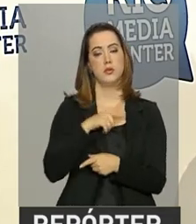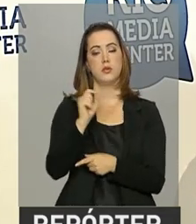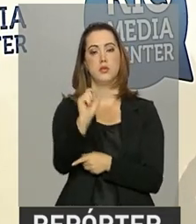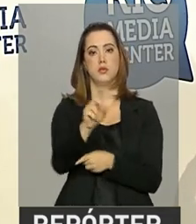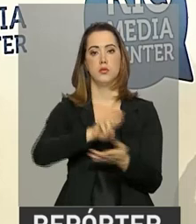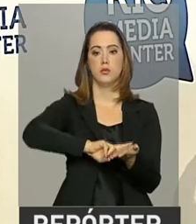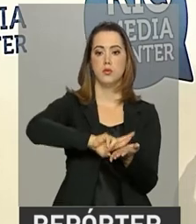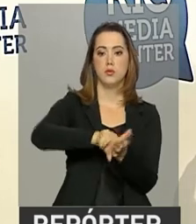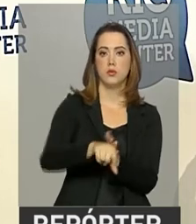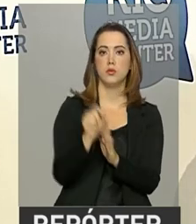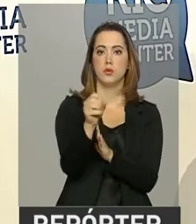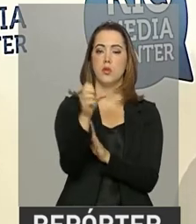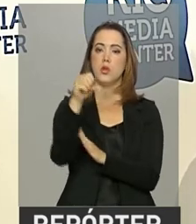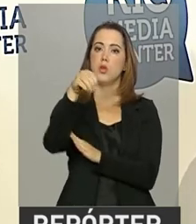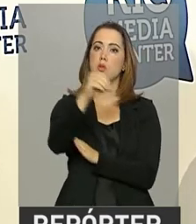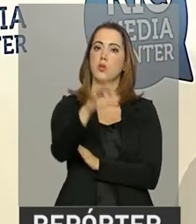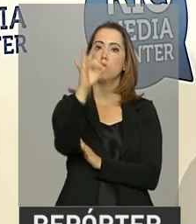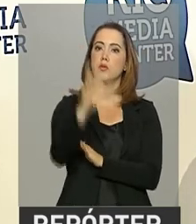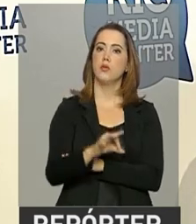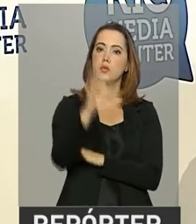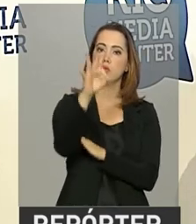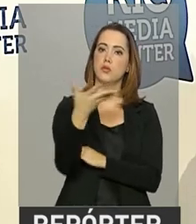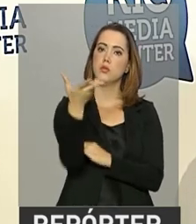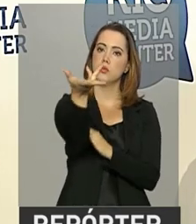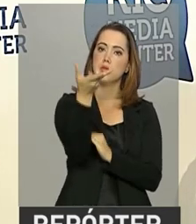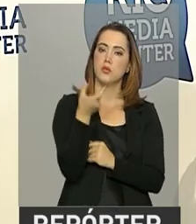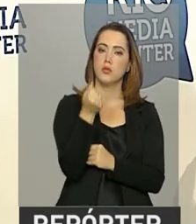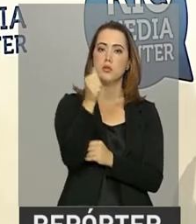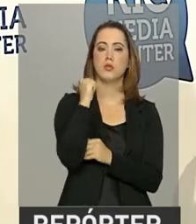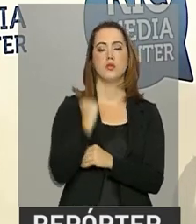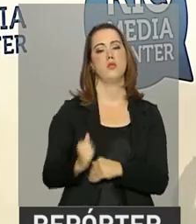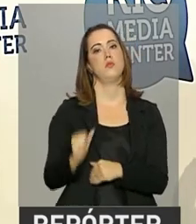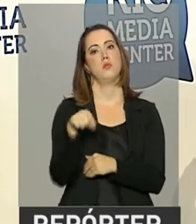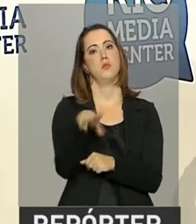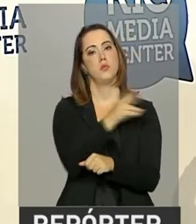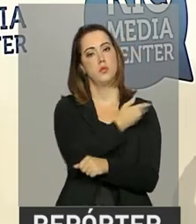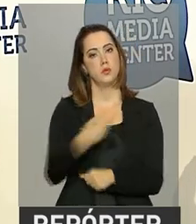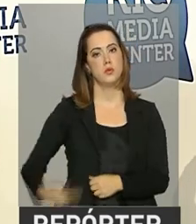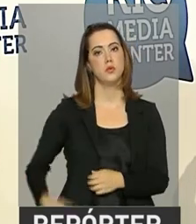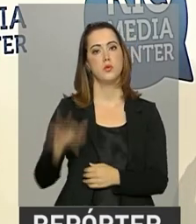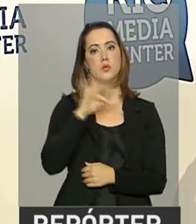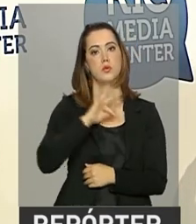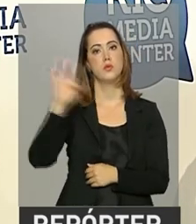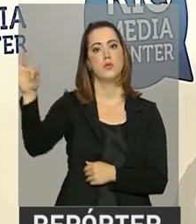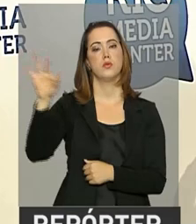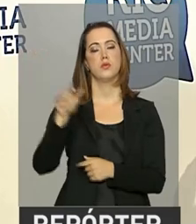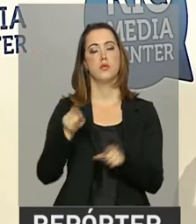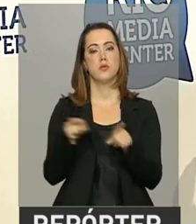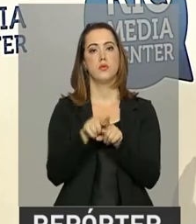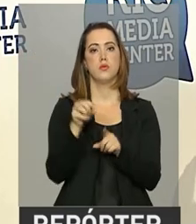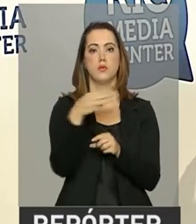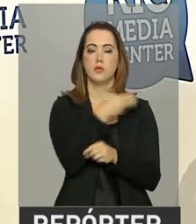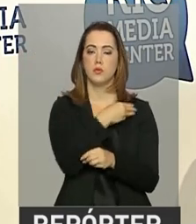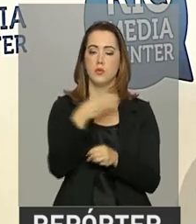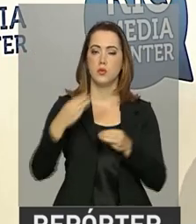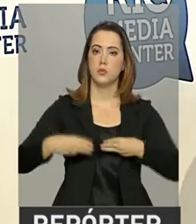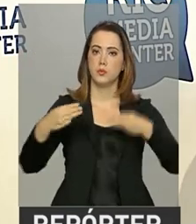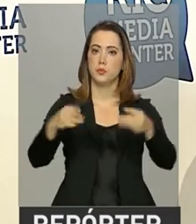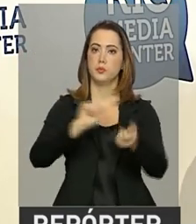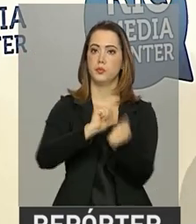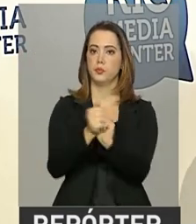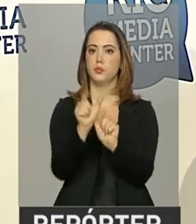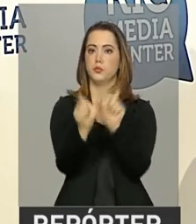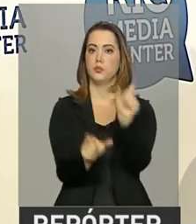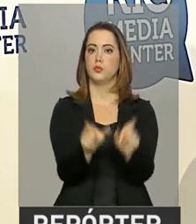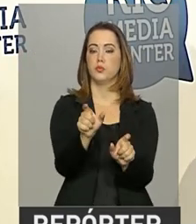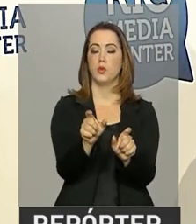90% deles recebem apoio financeiro do governo federal por meio do bolsa atleta do Ministério do Esporte